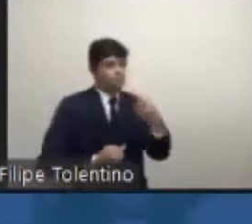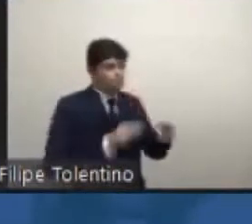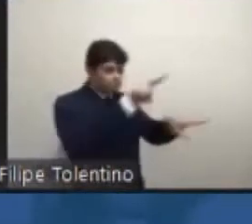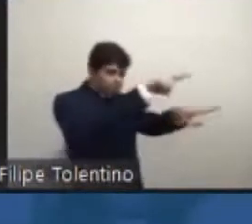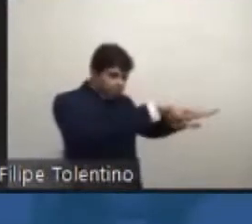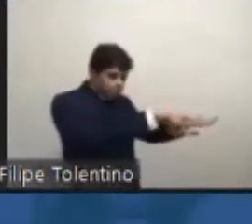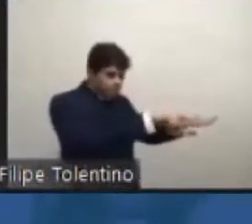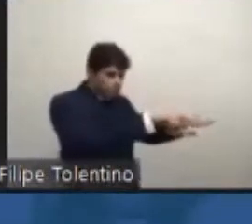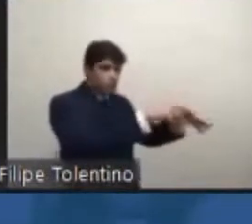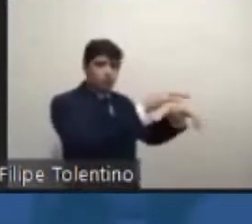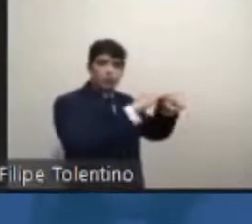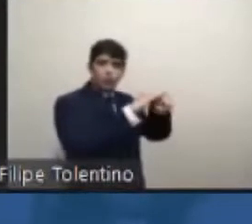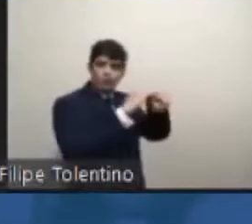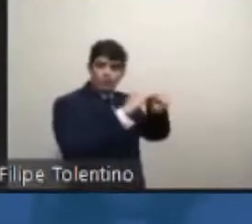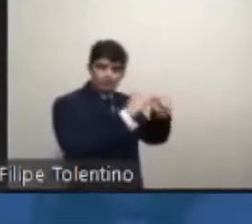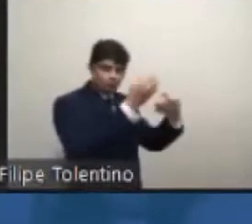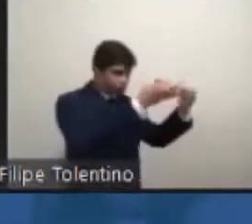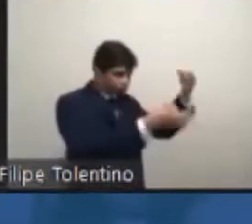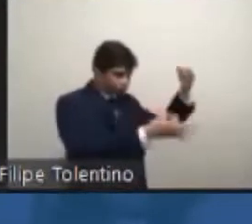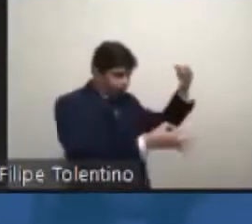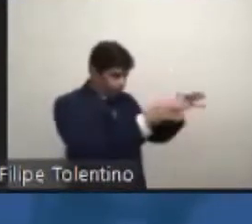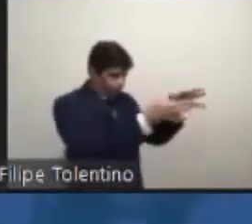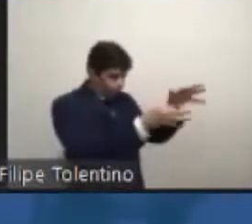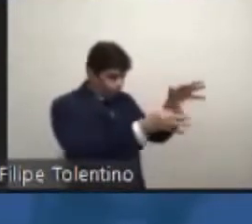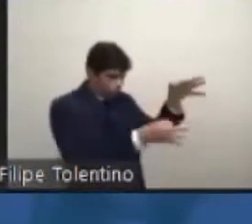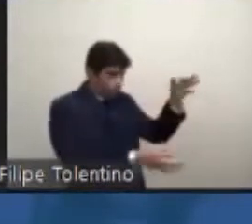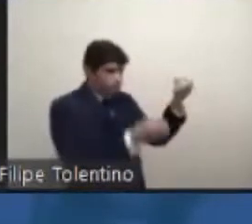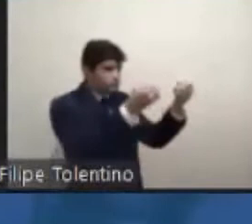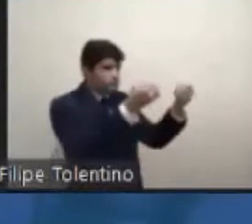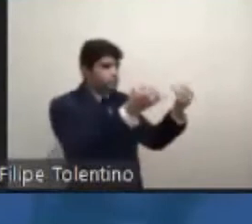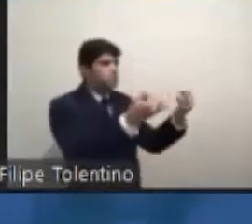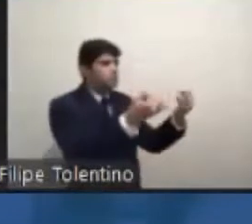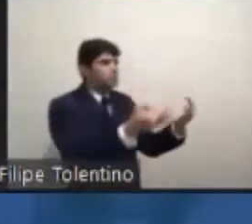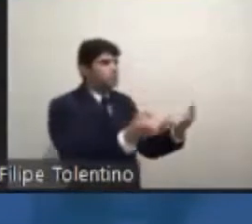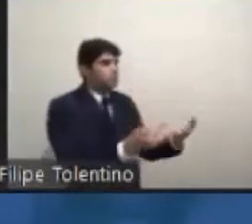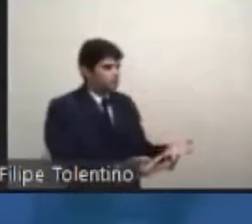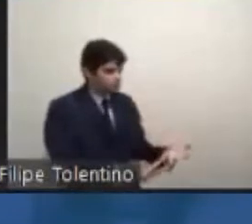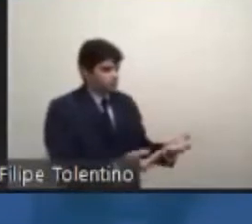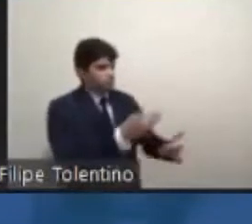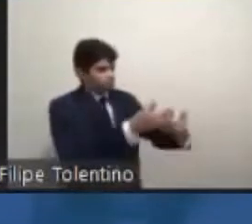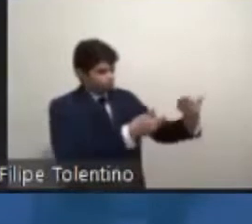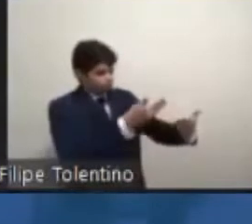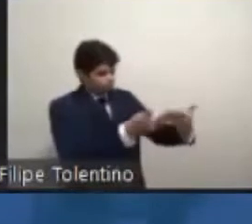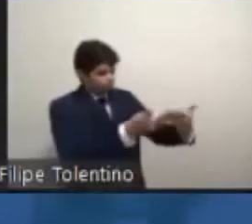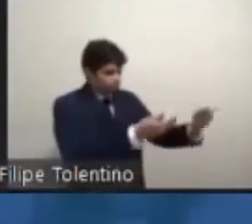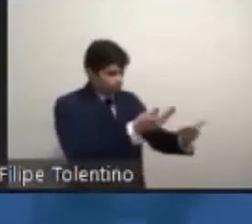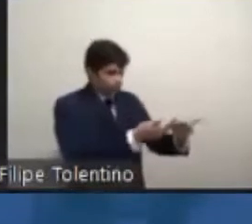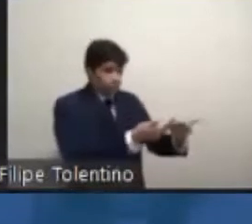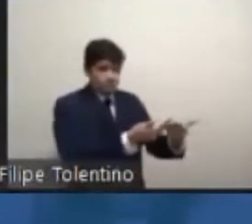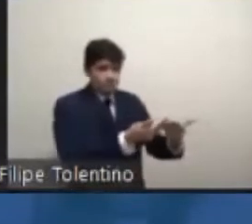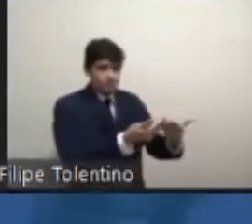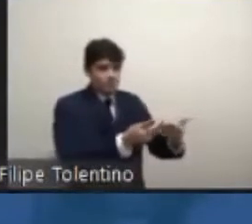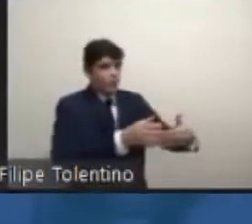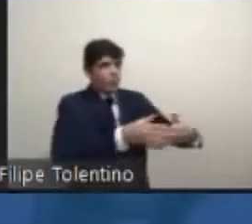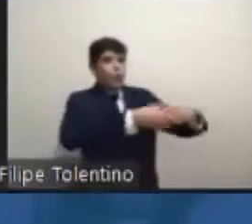e estabelecer, então, um acordo com o paciente. Daí, registrar esse acordo naquilo que o Dr. Bruno mencionou, né, o termo de